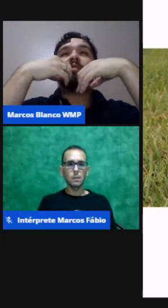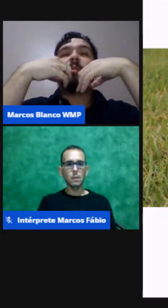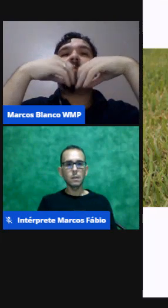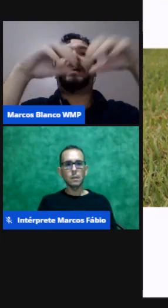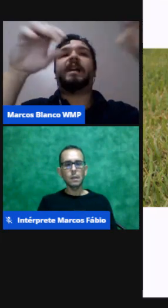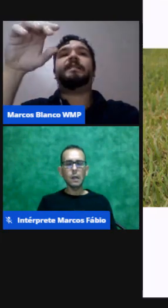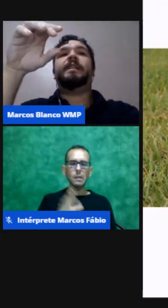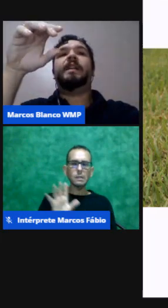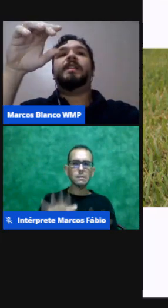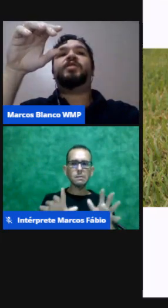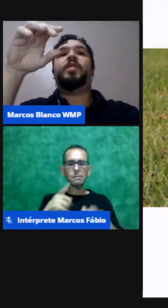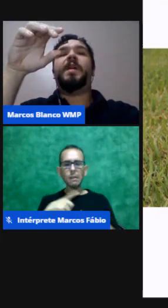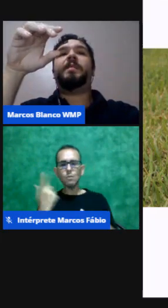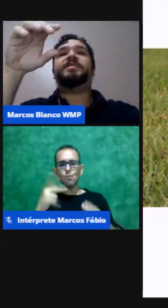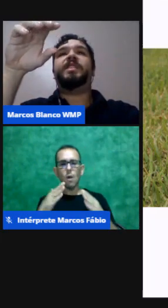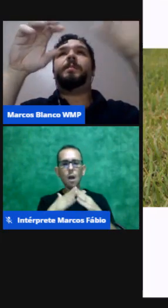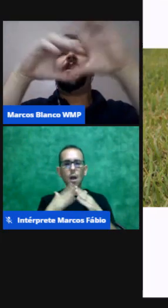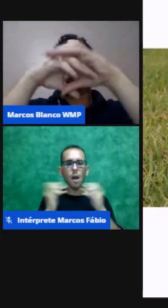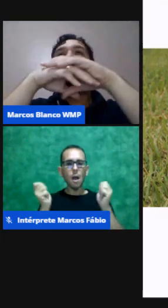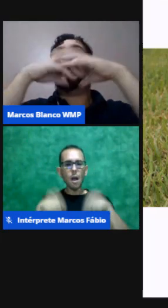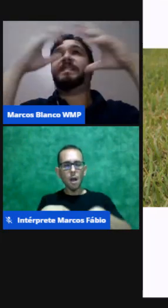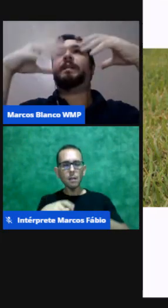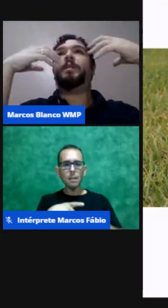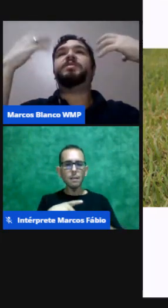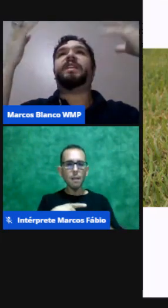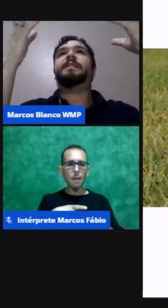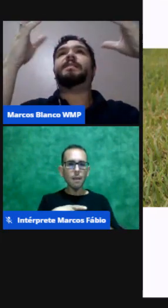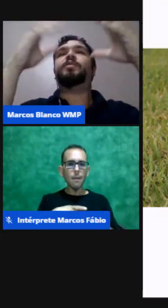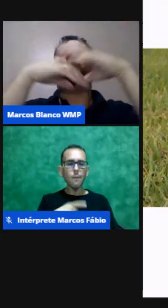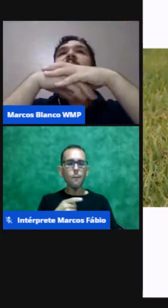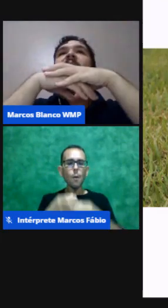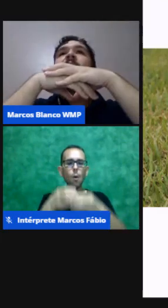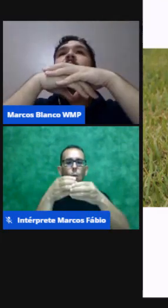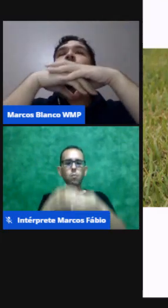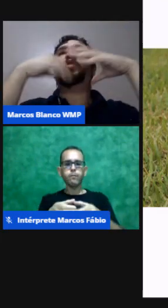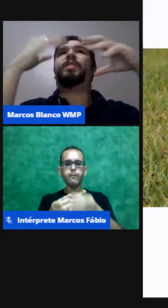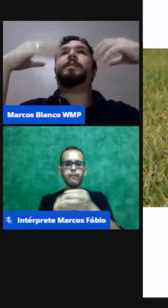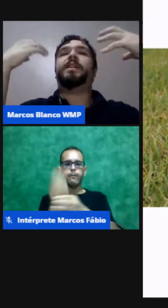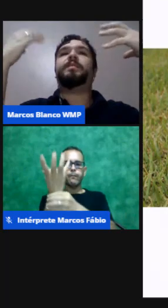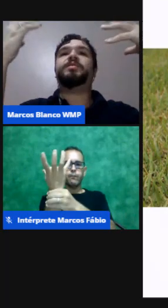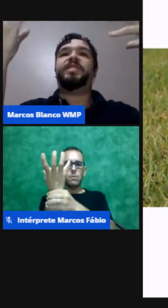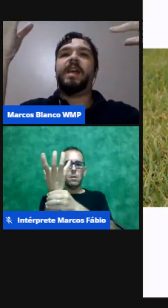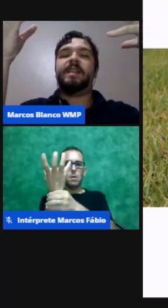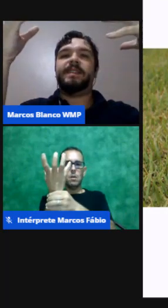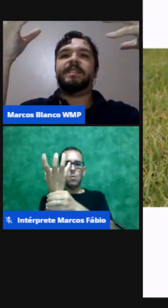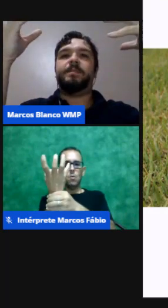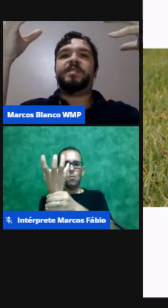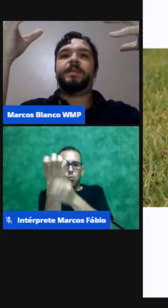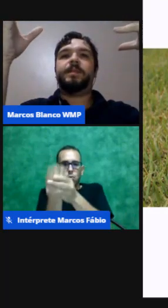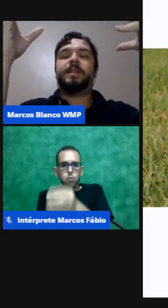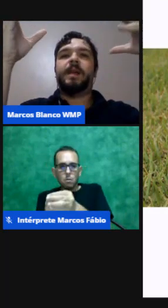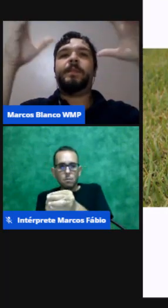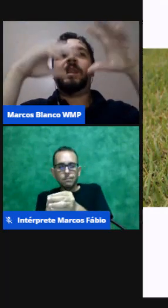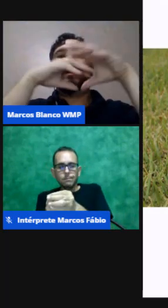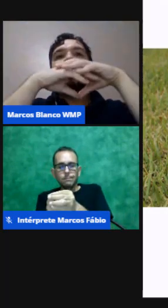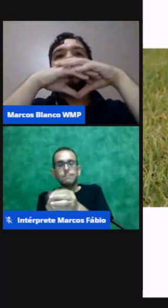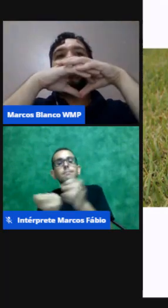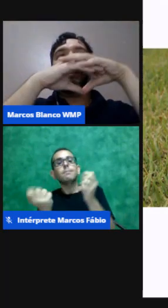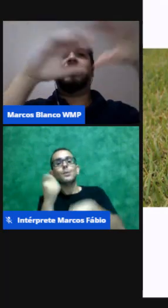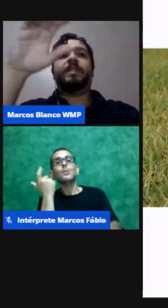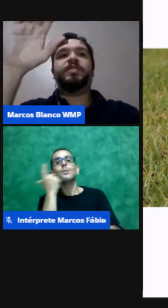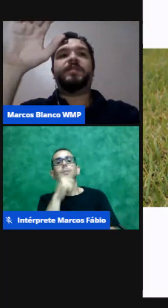tem até na sua própria casa. Isso é uma armadilha preconizada pelo Ministério da Saúde para monitoramento de Aedes aegypti.